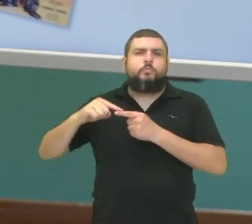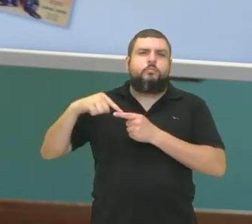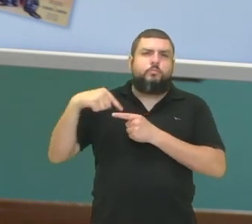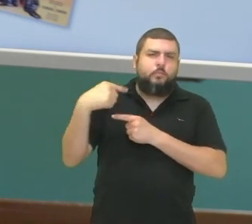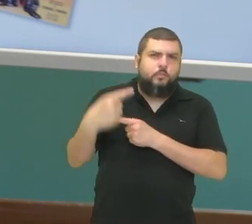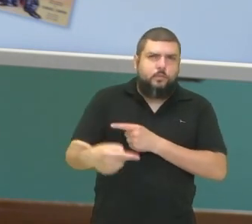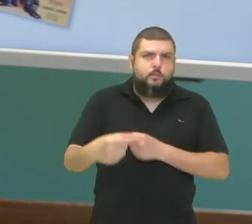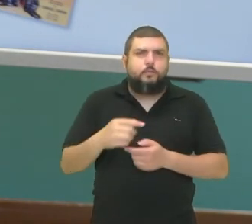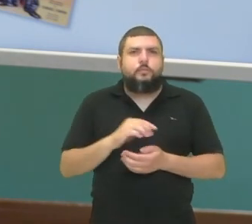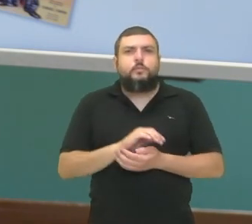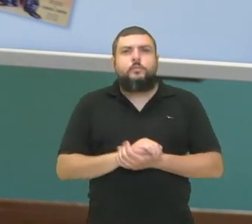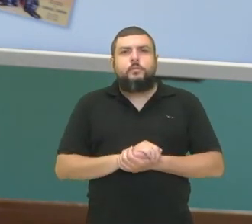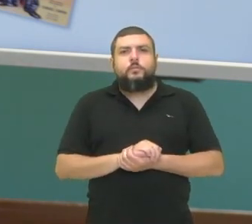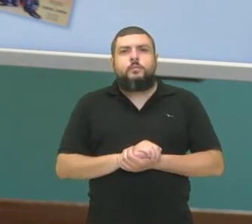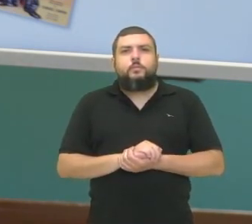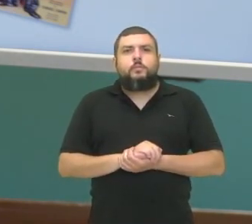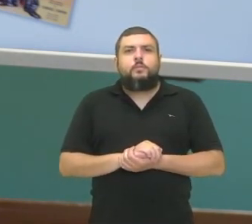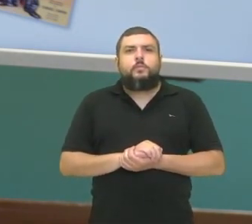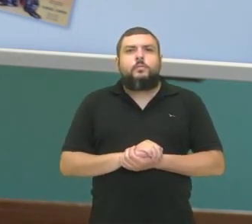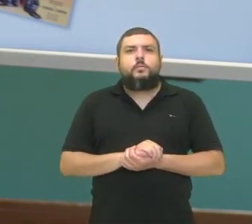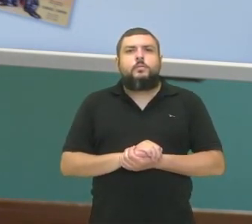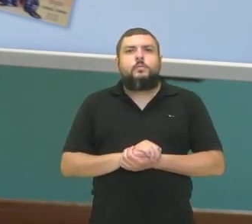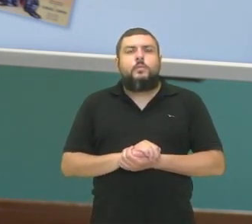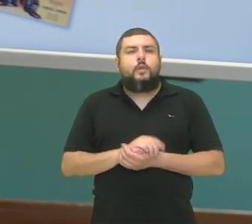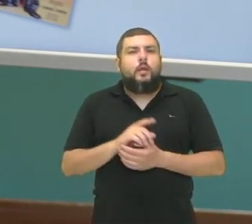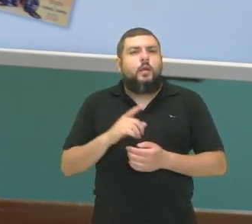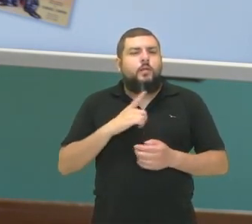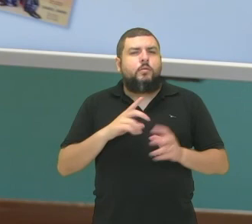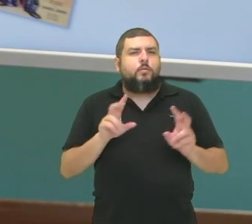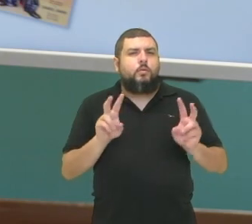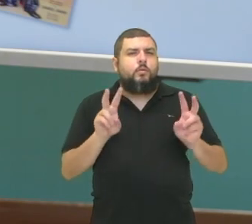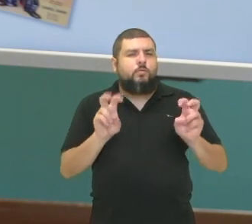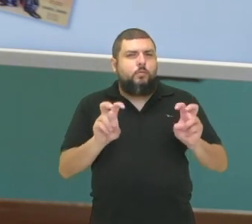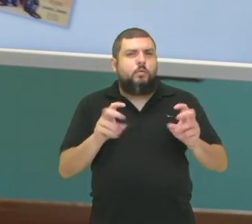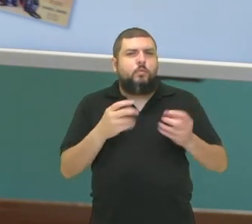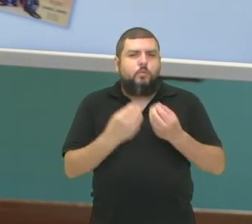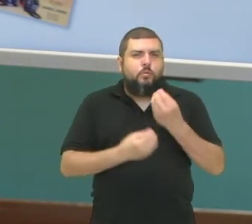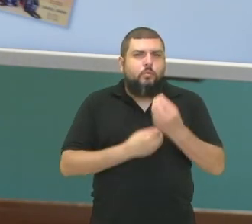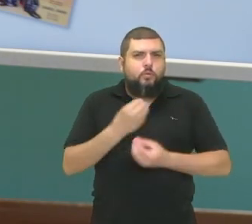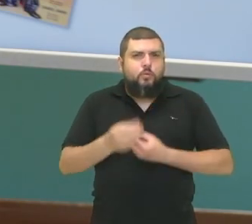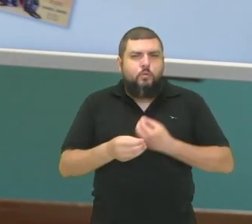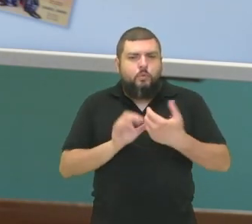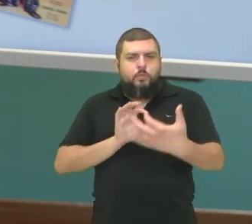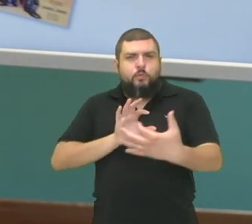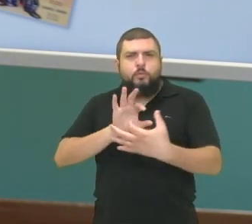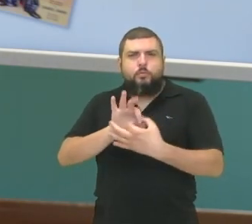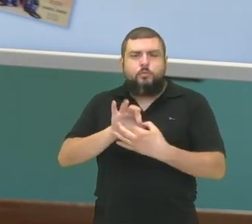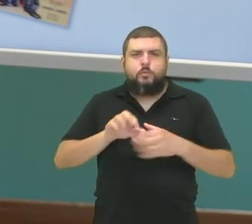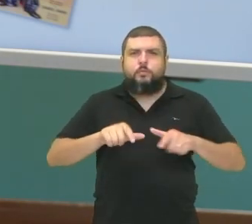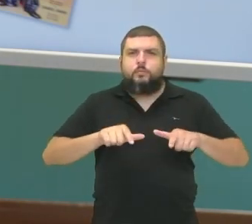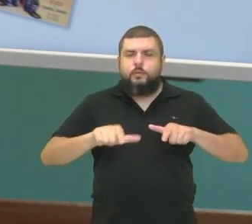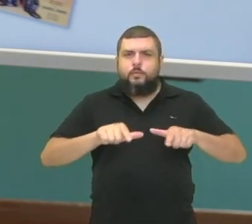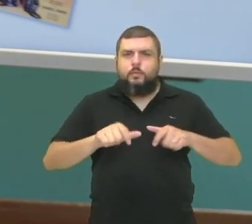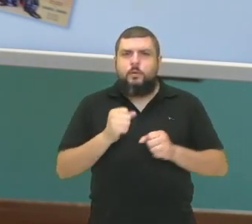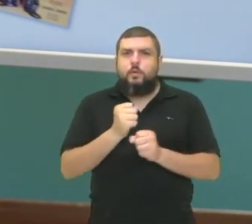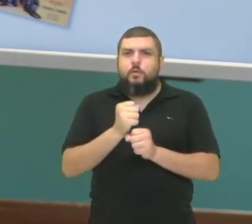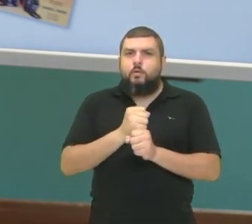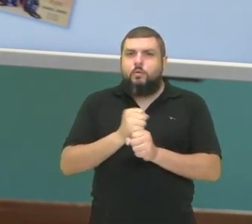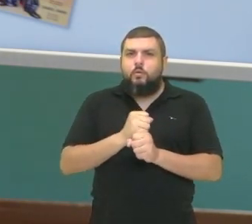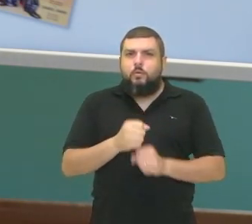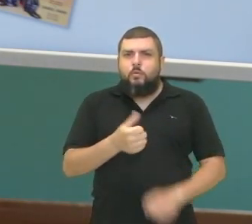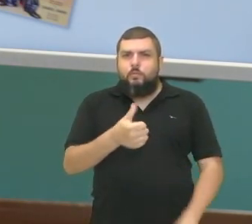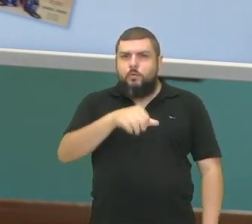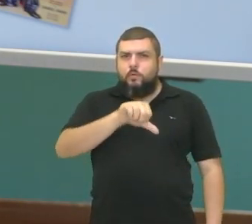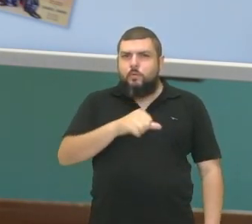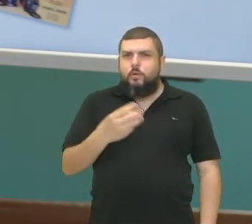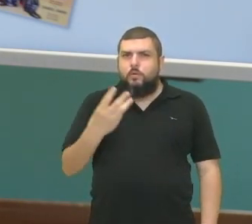até porque não existia cinema ainda, trata da relação do trabalho, tá? Porque ele foi feito em 1936 por Chaplin,